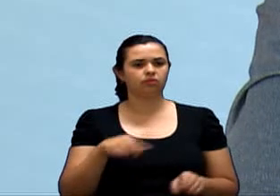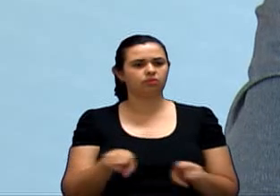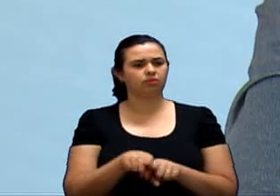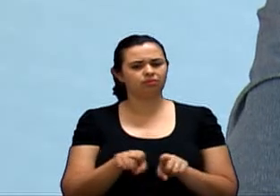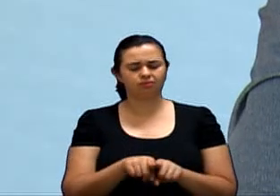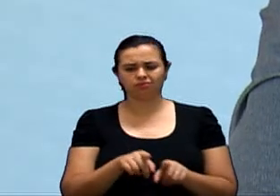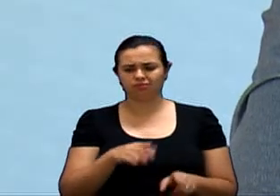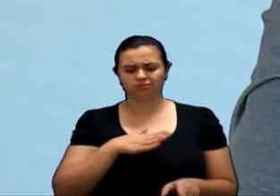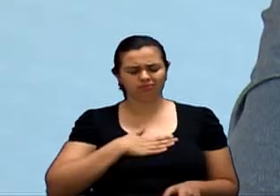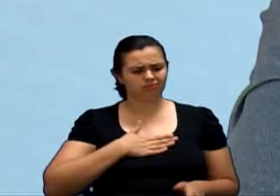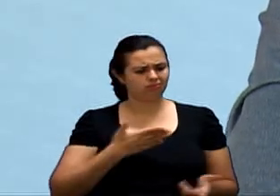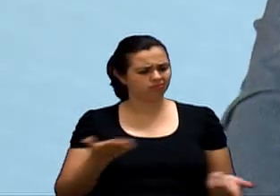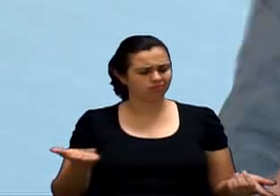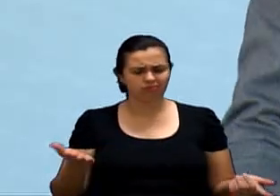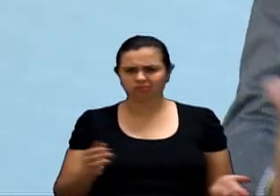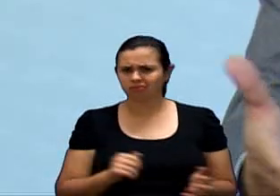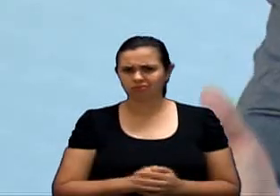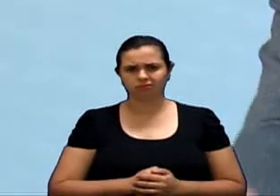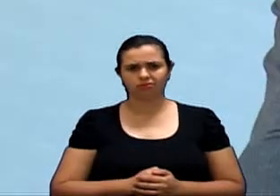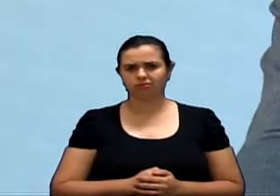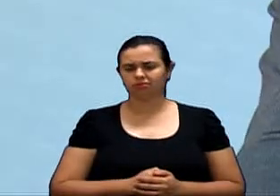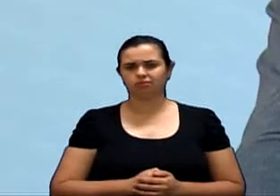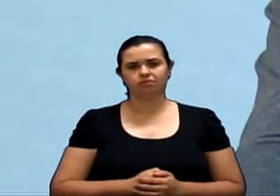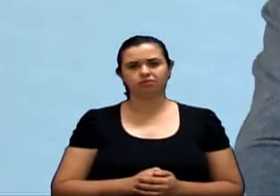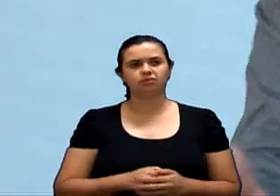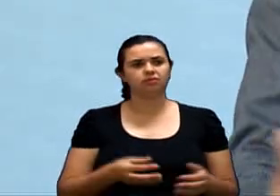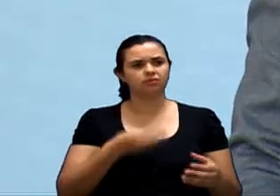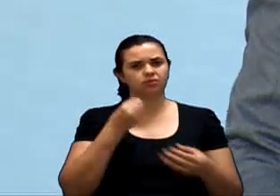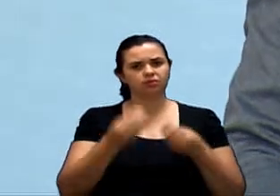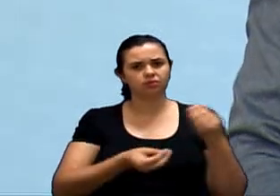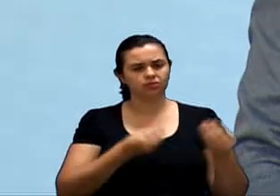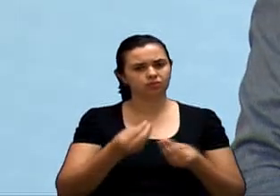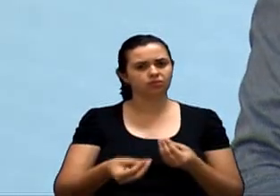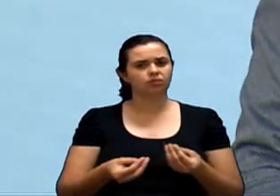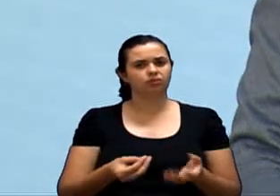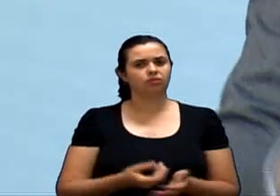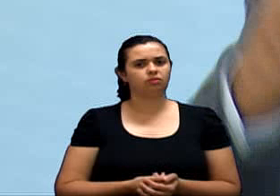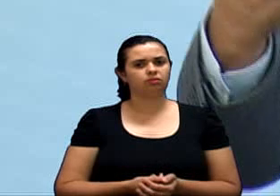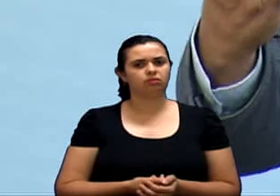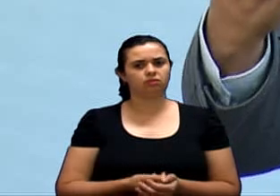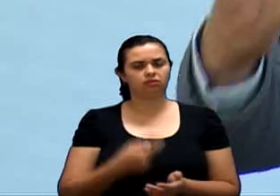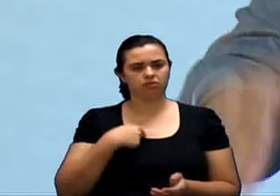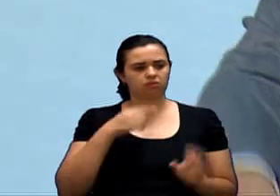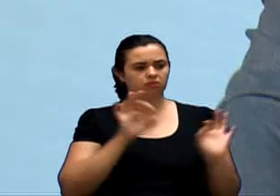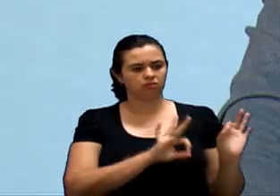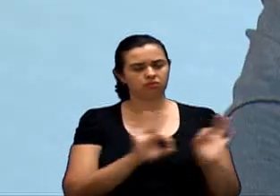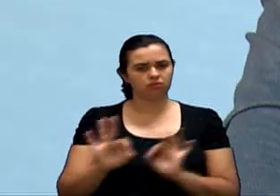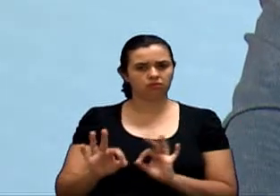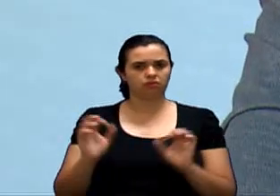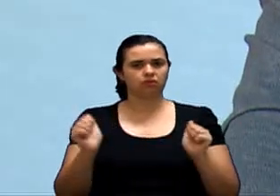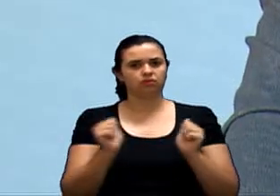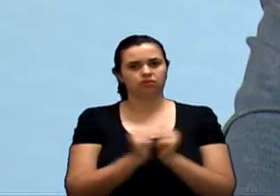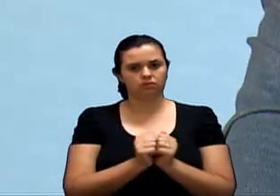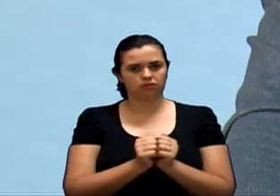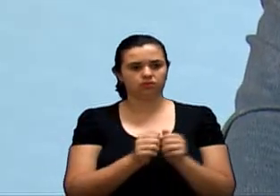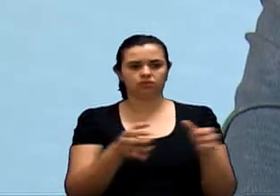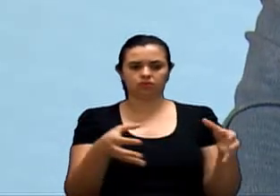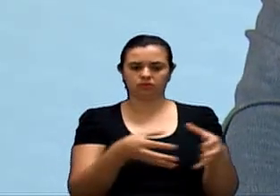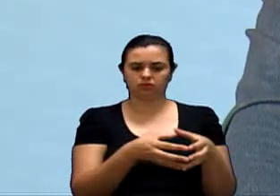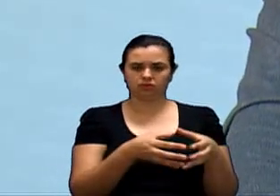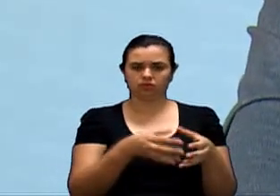indignado com a situação de como chegou isso para nós, porque eu acompanhei, junto com a Associação Criança